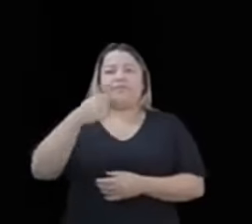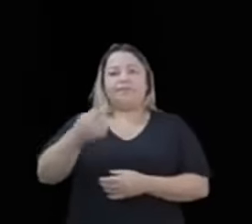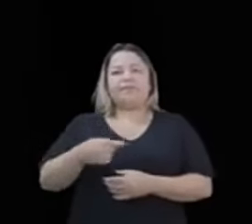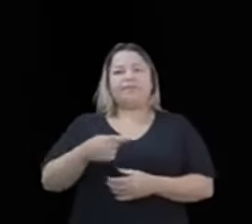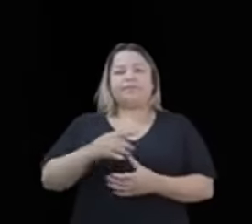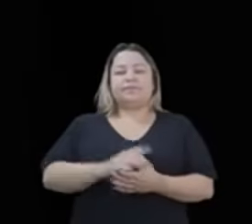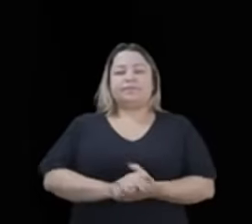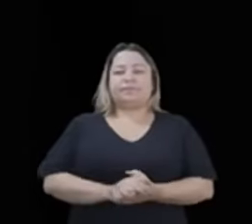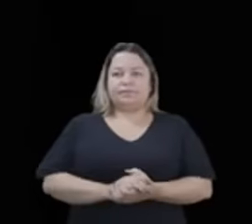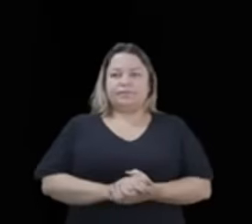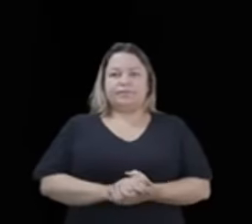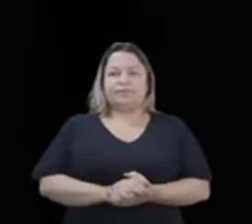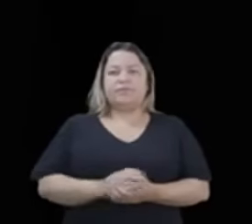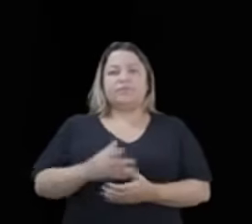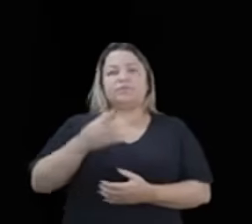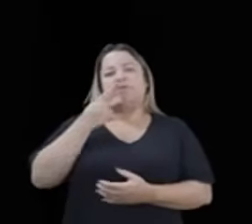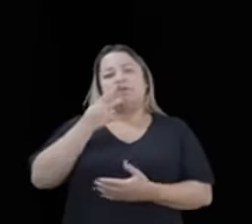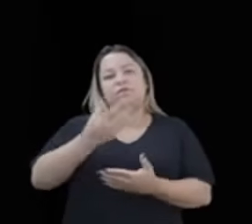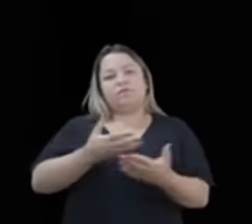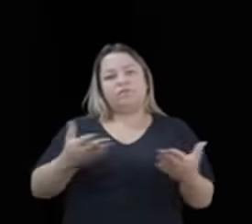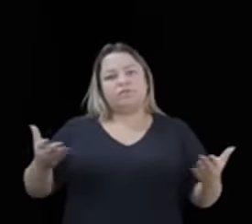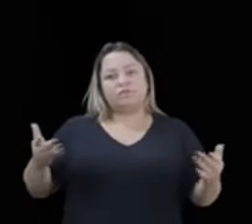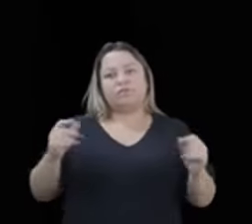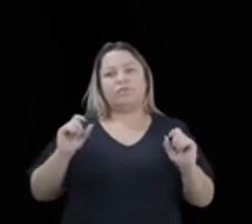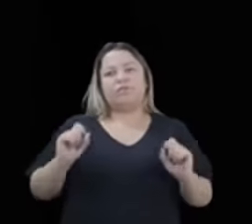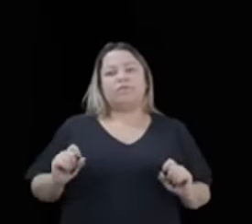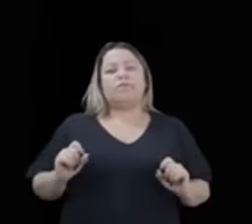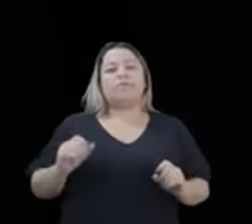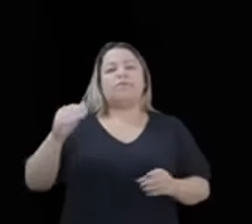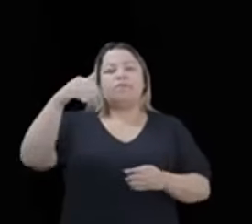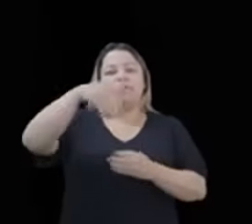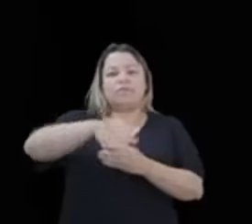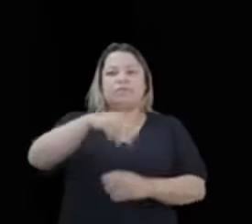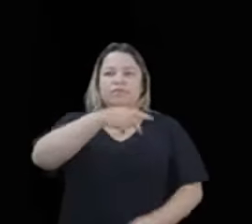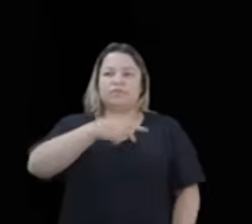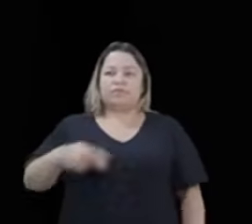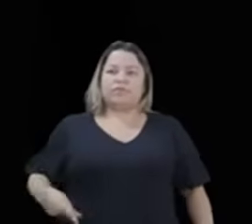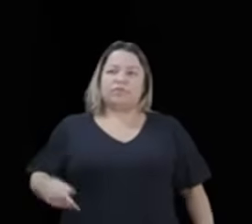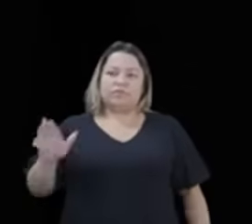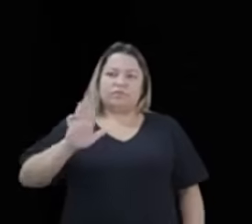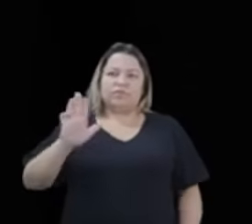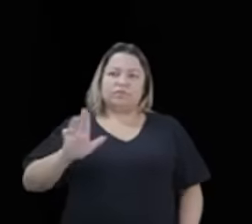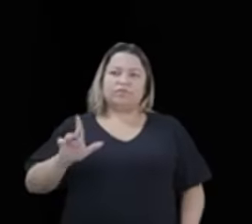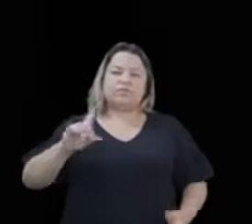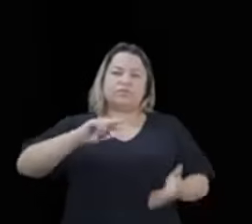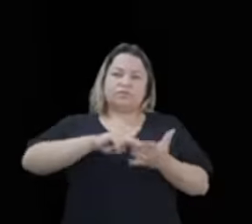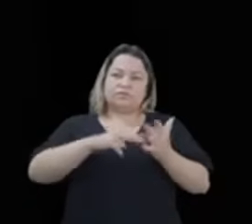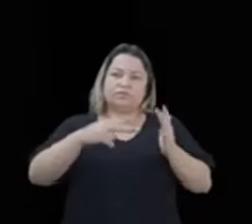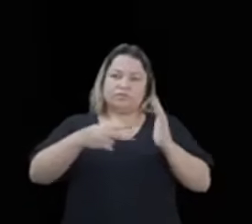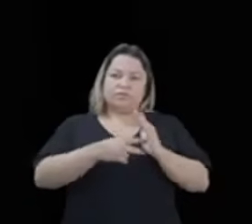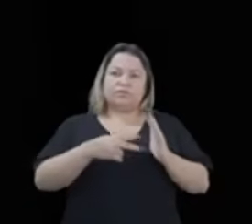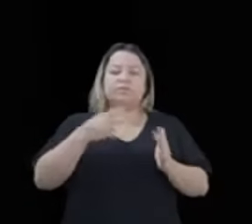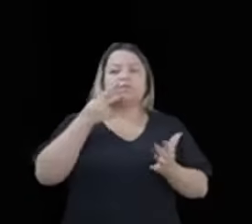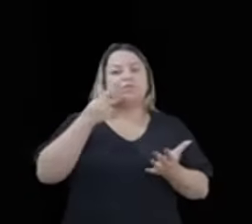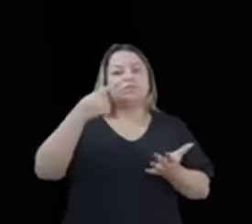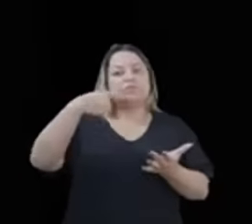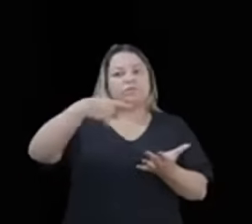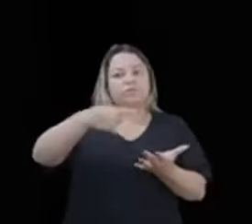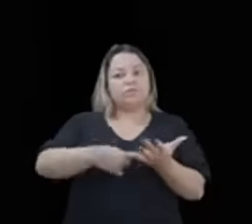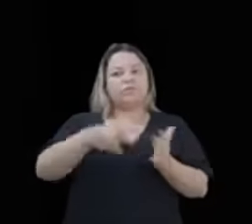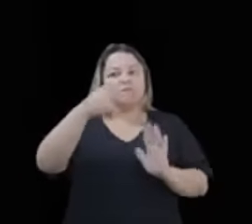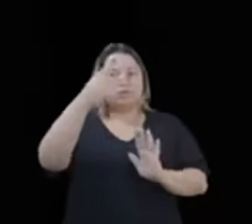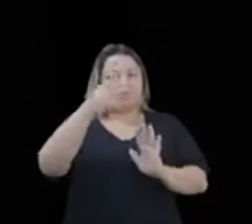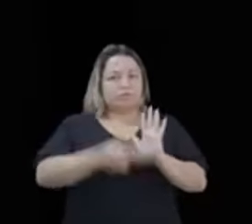histórico. Eu quero dizer a vocês que reeleger o presidente Lula significa nós reafirmarmos o nosso projeto